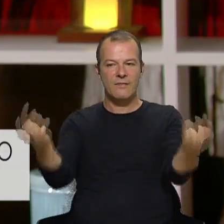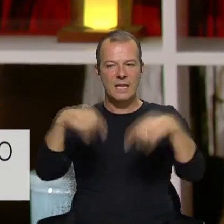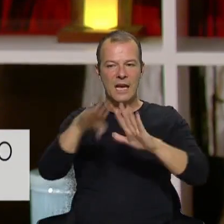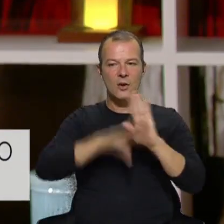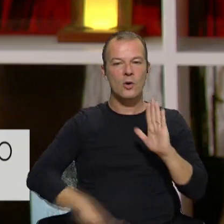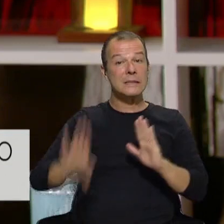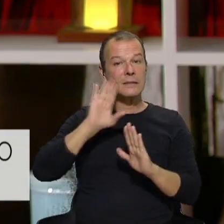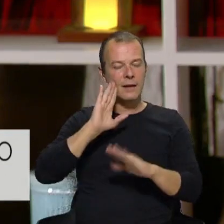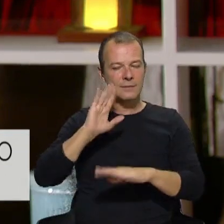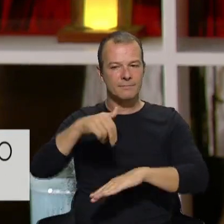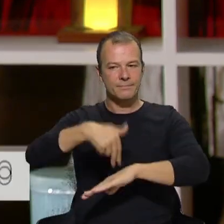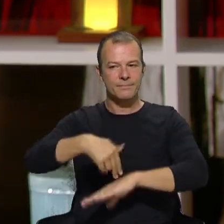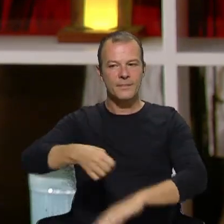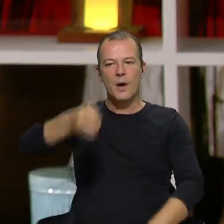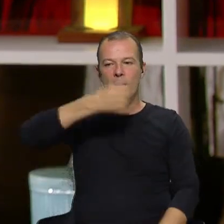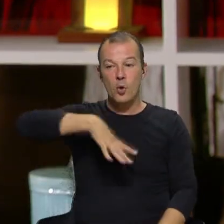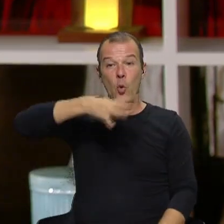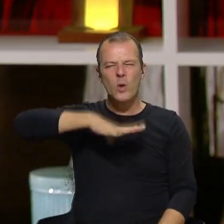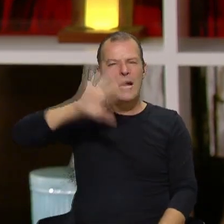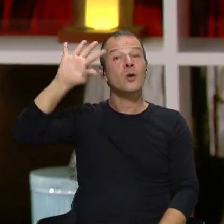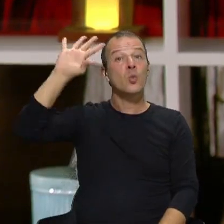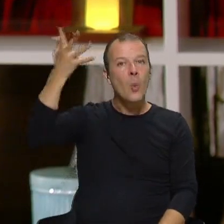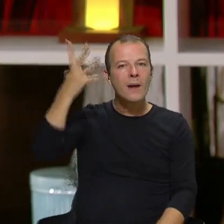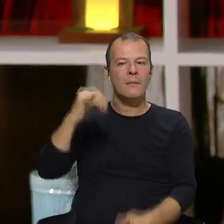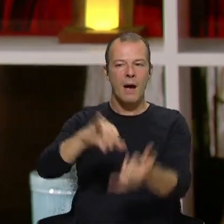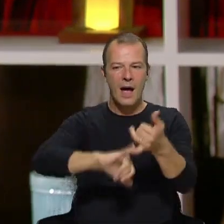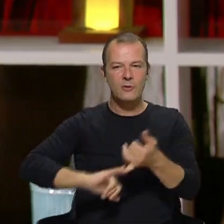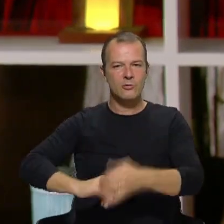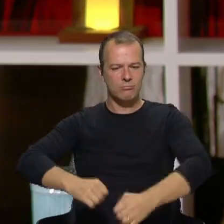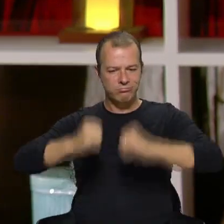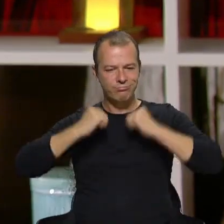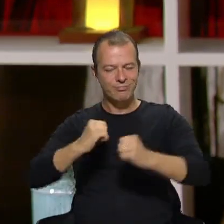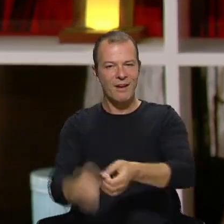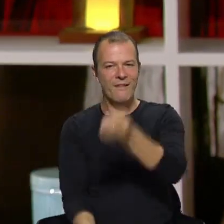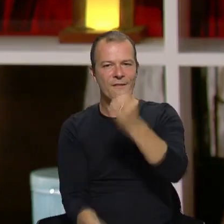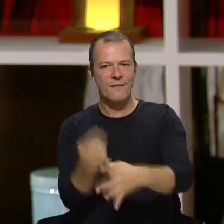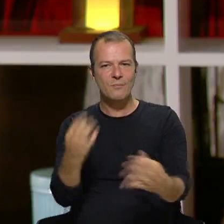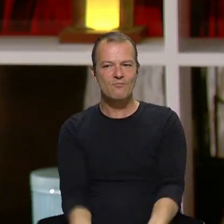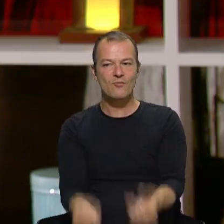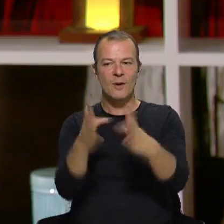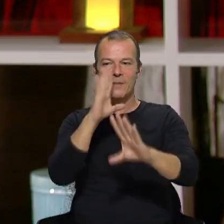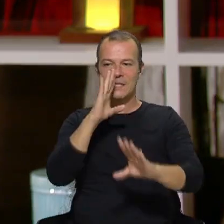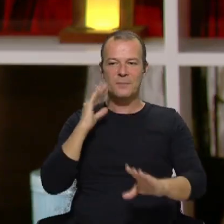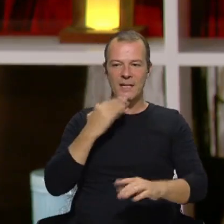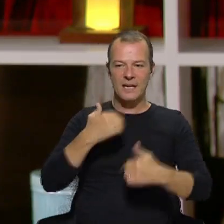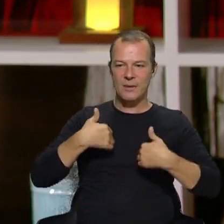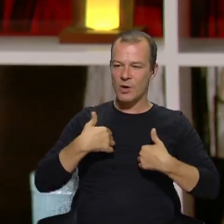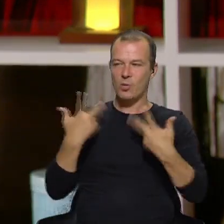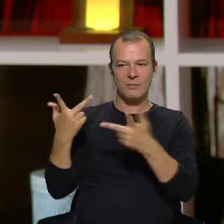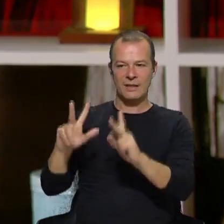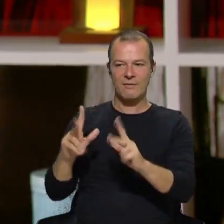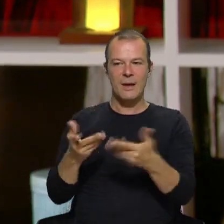tarde para nos contares quando essa associação estiver aqui firme. E, olha, se depender de mim, podes contar comigo para aquilo que